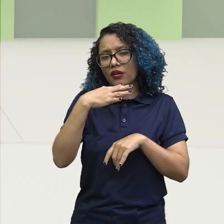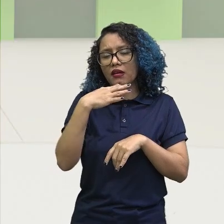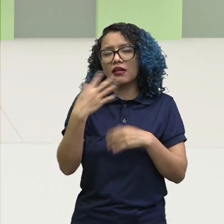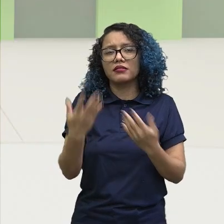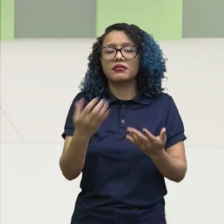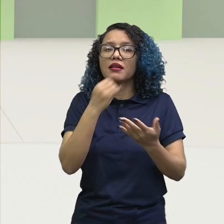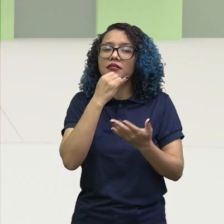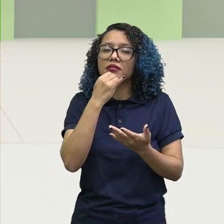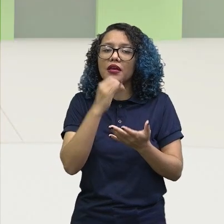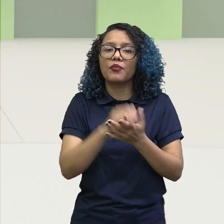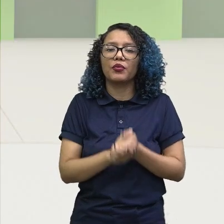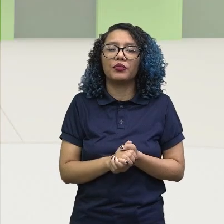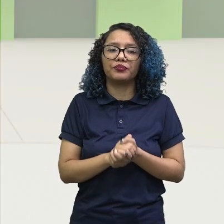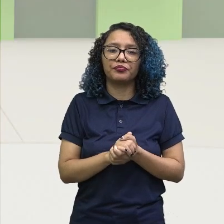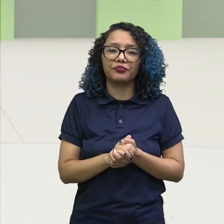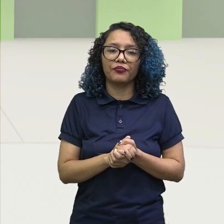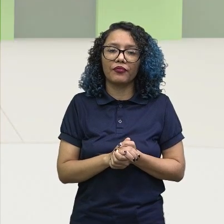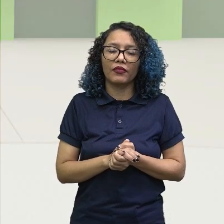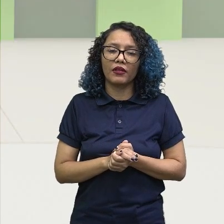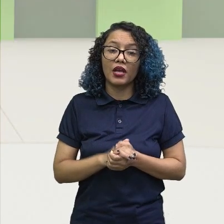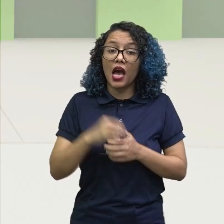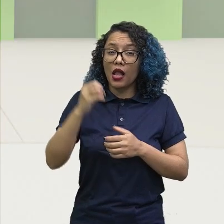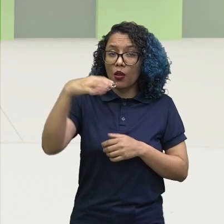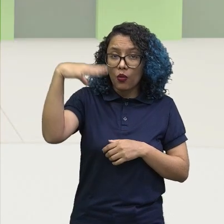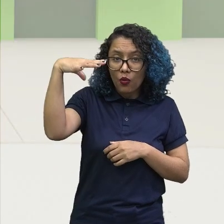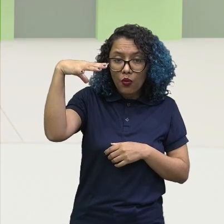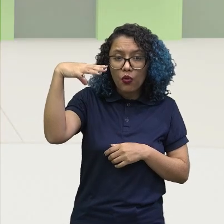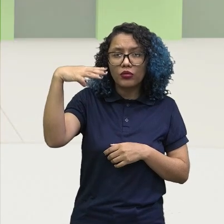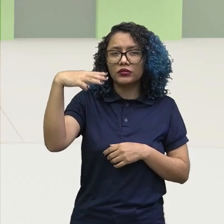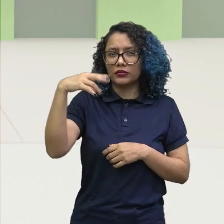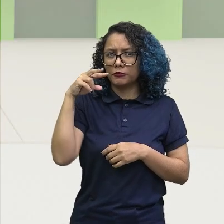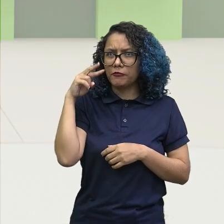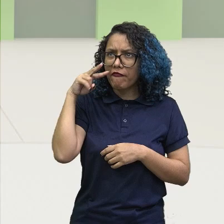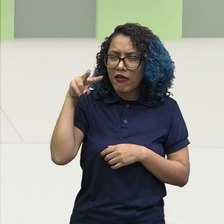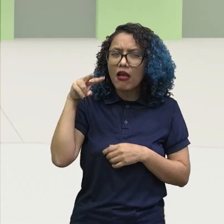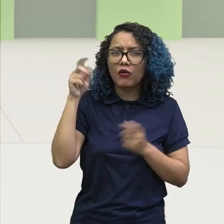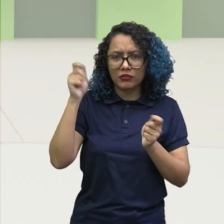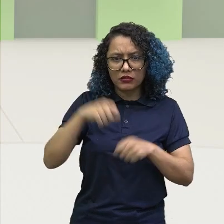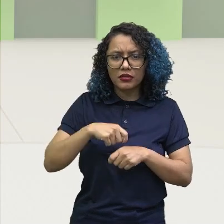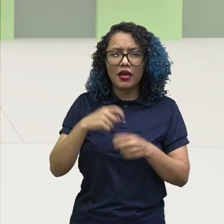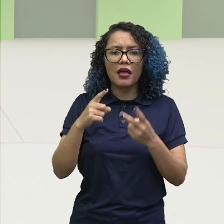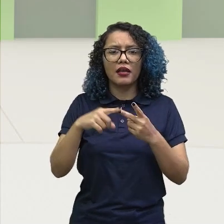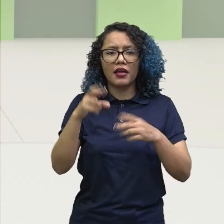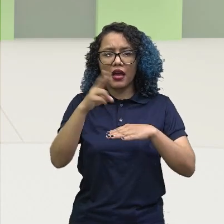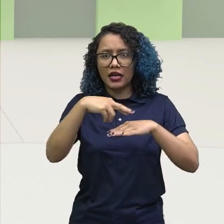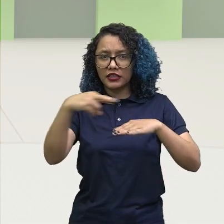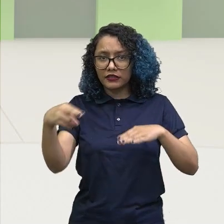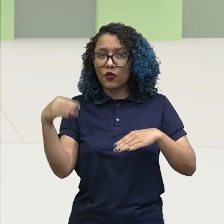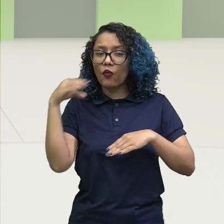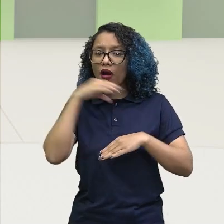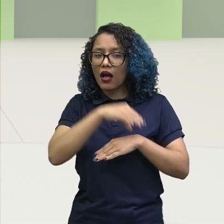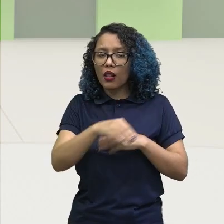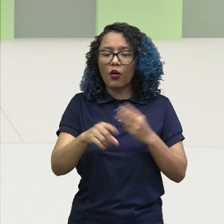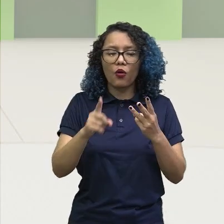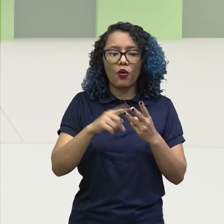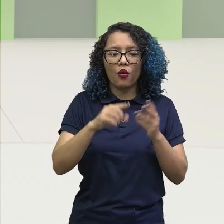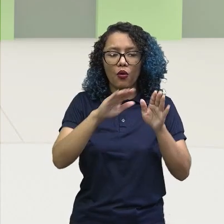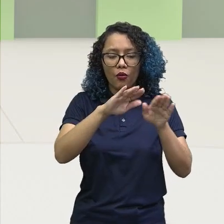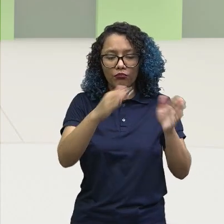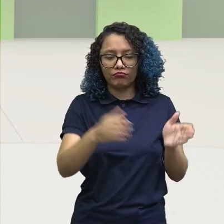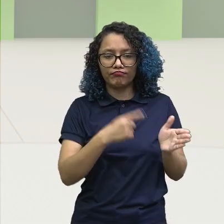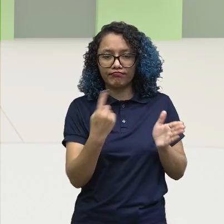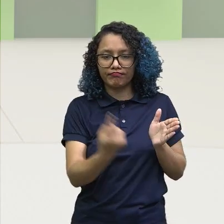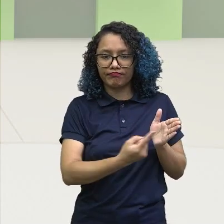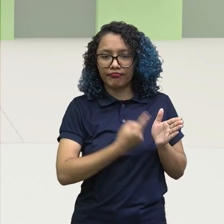por exemplo, para essa radiação, luz visível, radiação, o infravermelha, micro-ondas